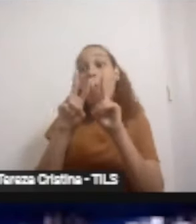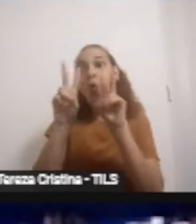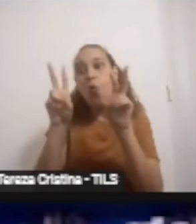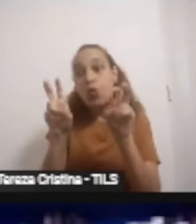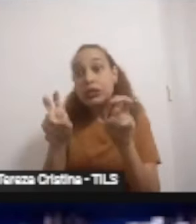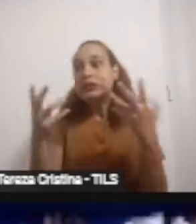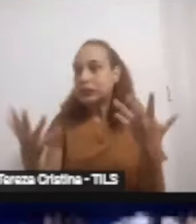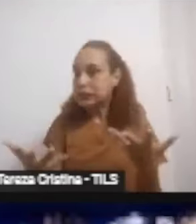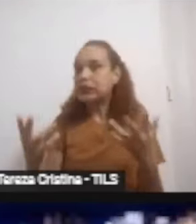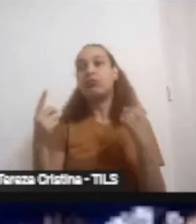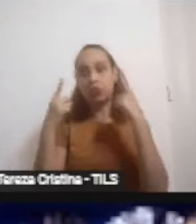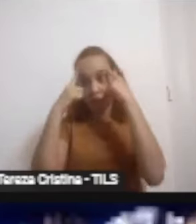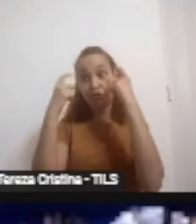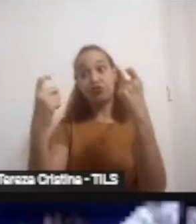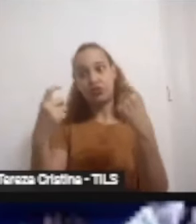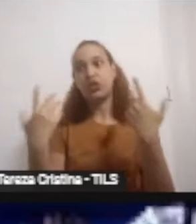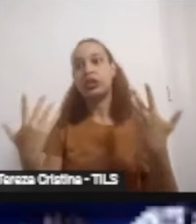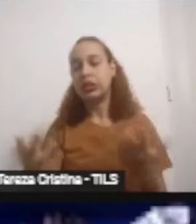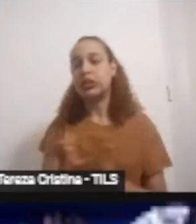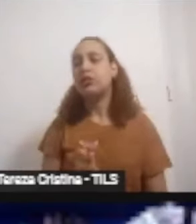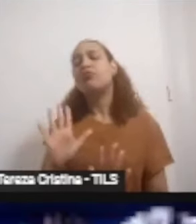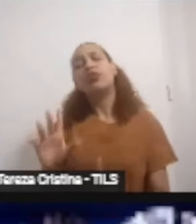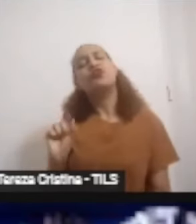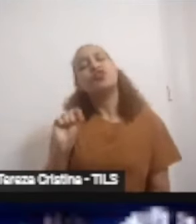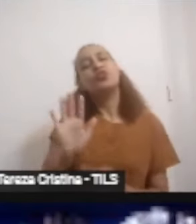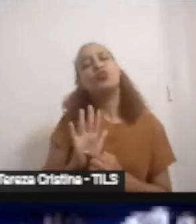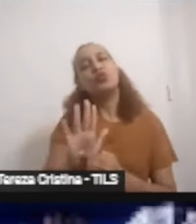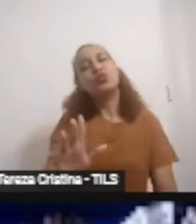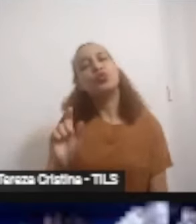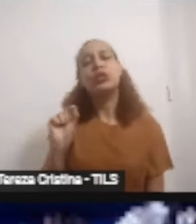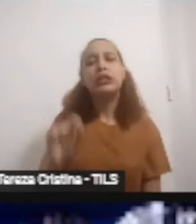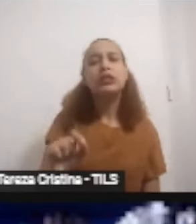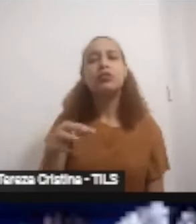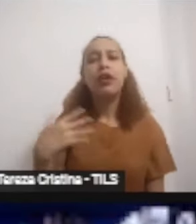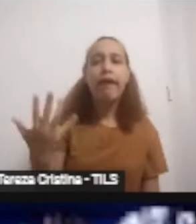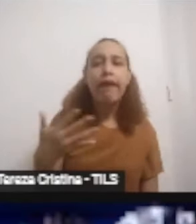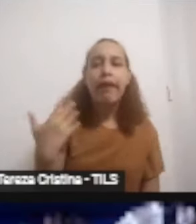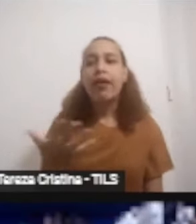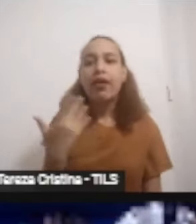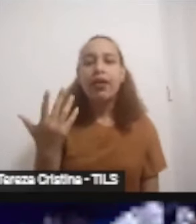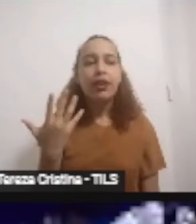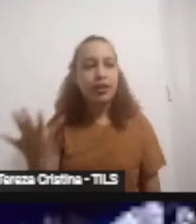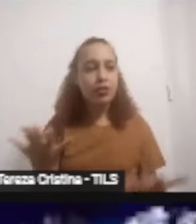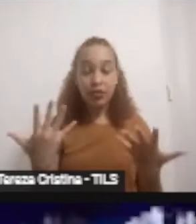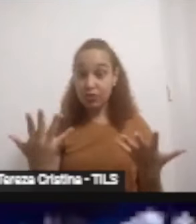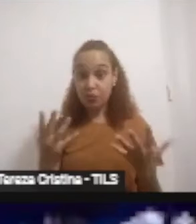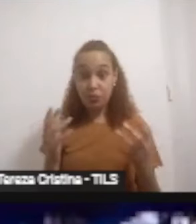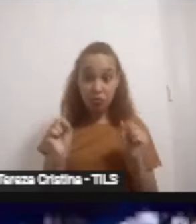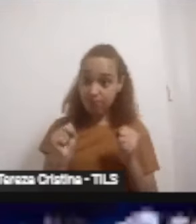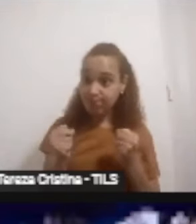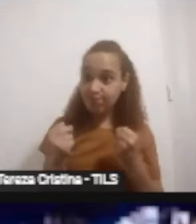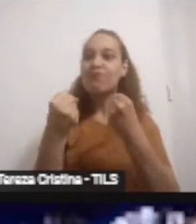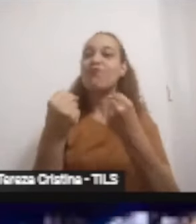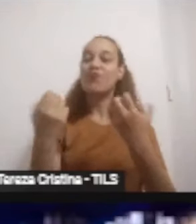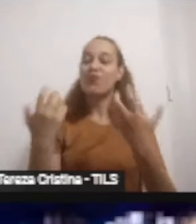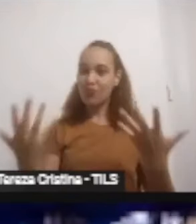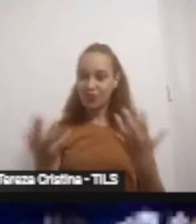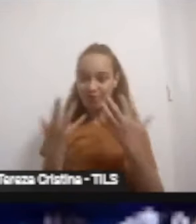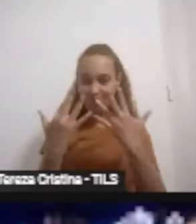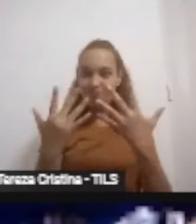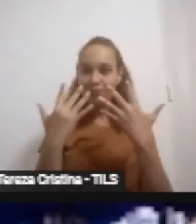você trazer isso de uma forma que, enfim, ficou tão vibrante aí no livro. Como é que foi fazer esse